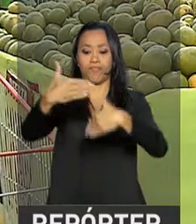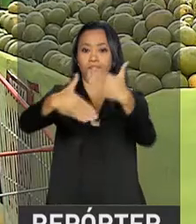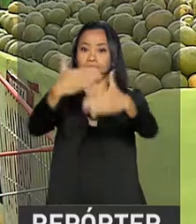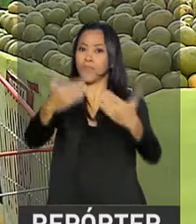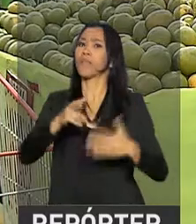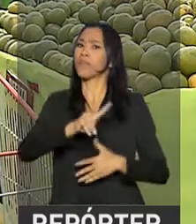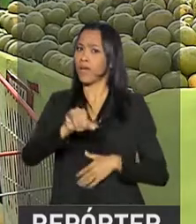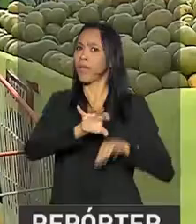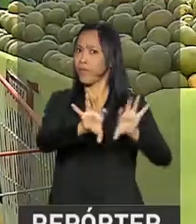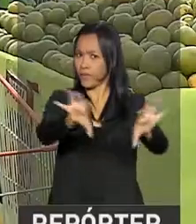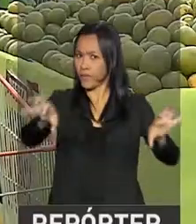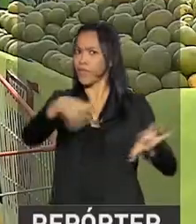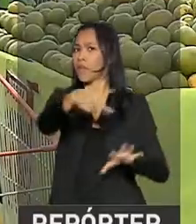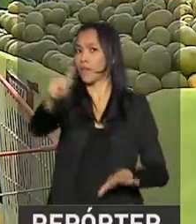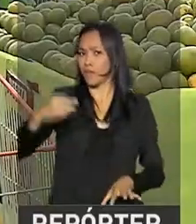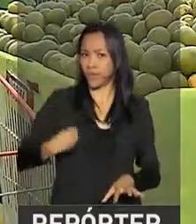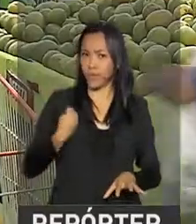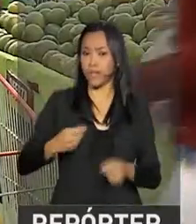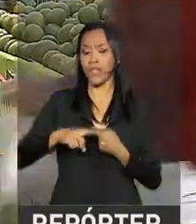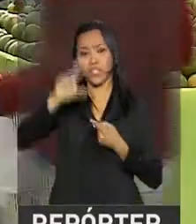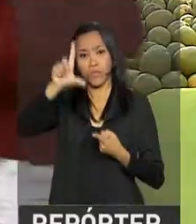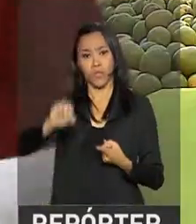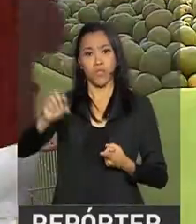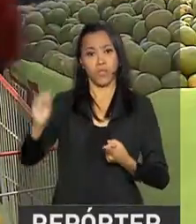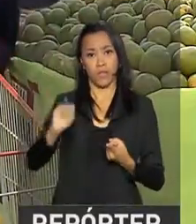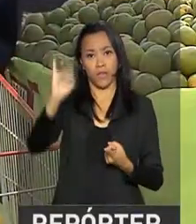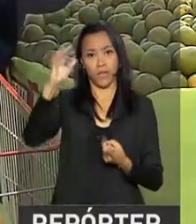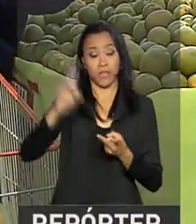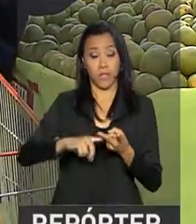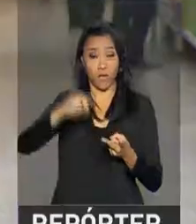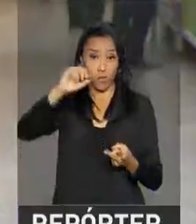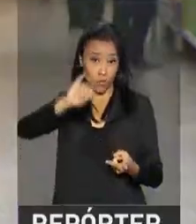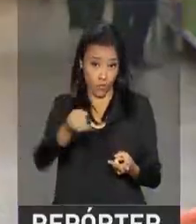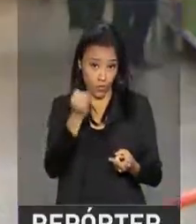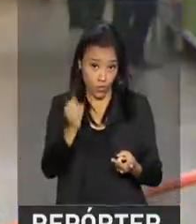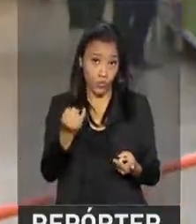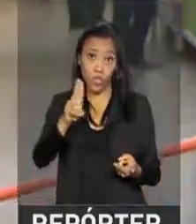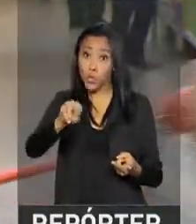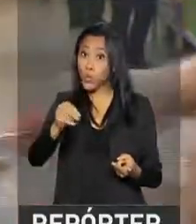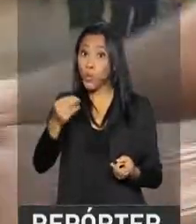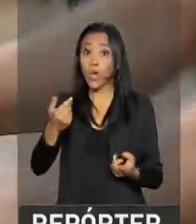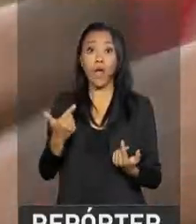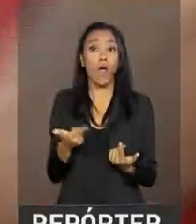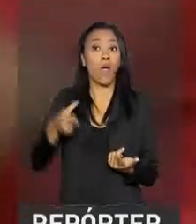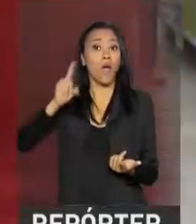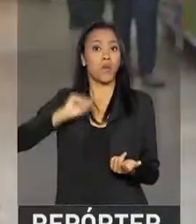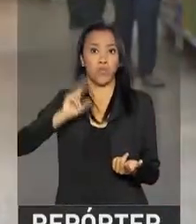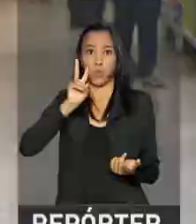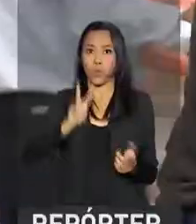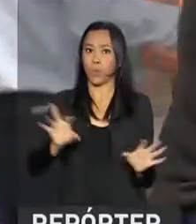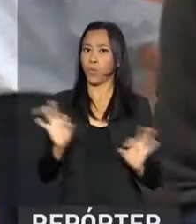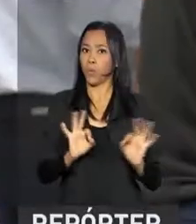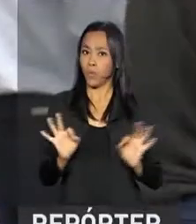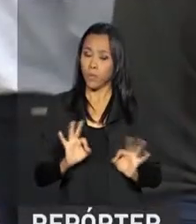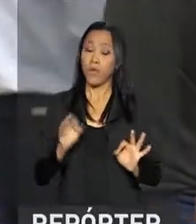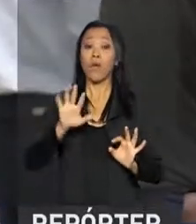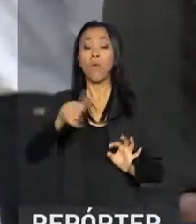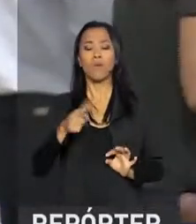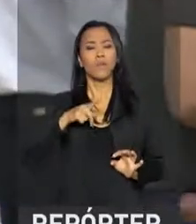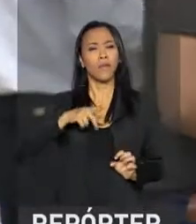vida a queda na inflação e dos juros como nunca se viu e você que me ouvir agora quando você tem uma inflação